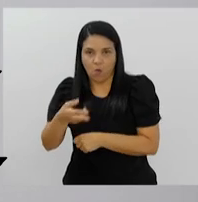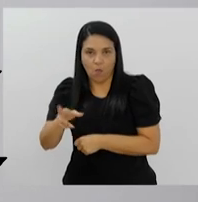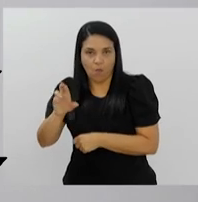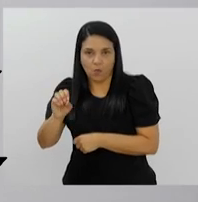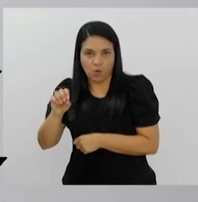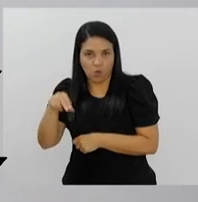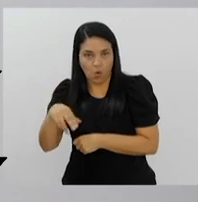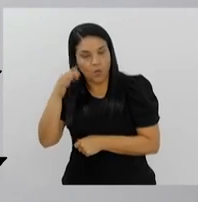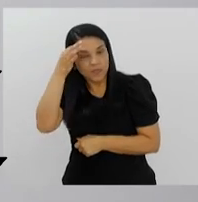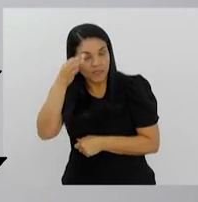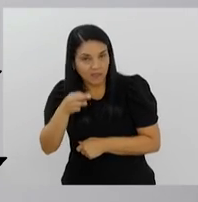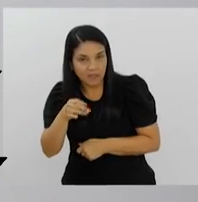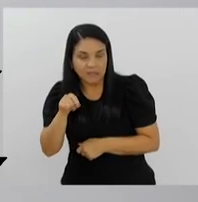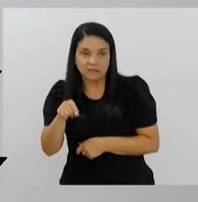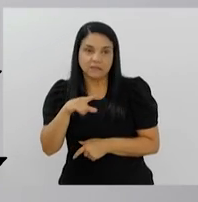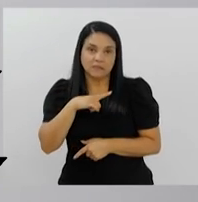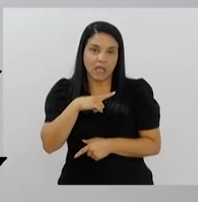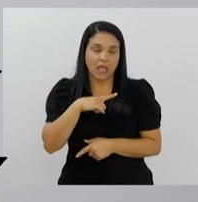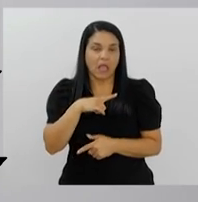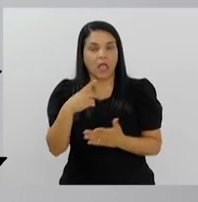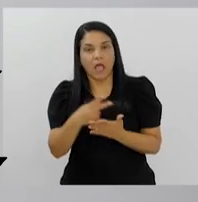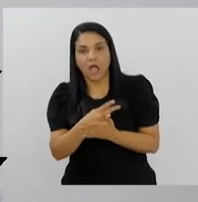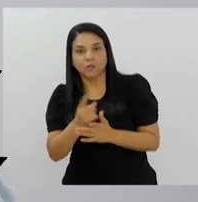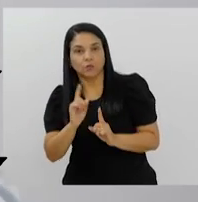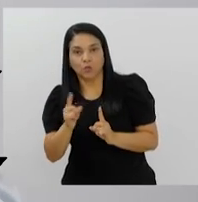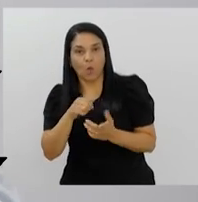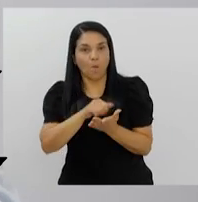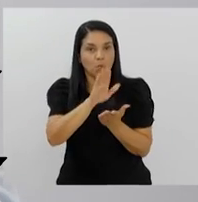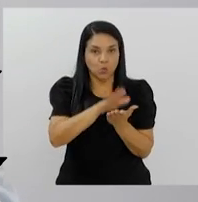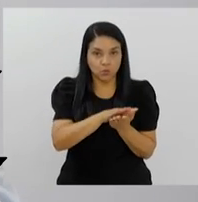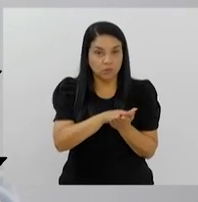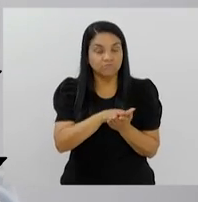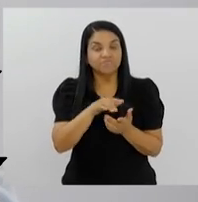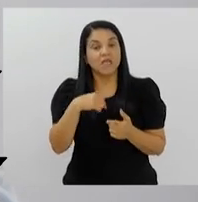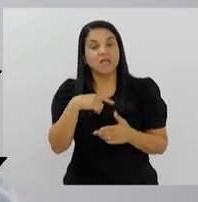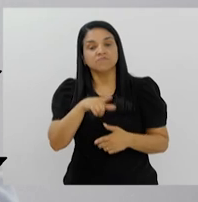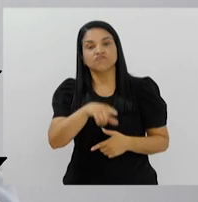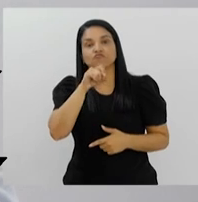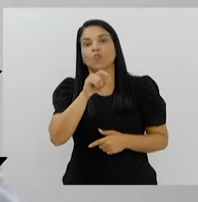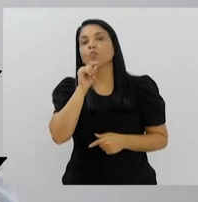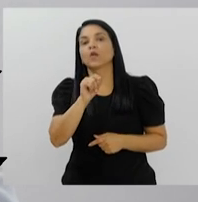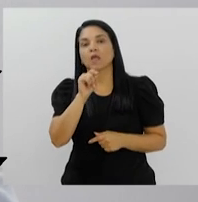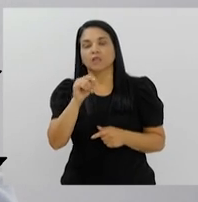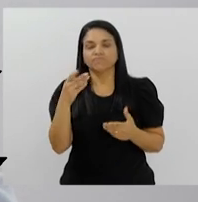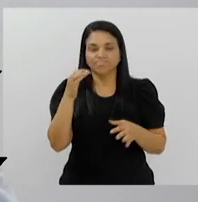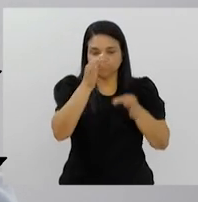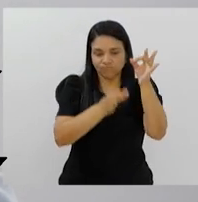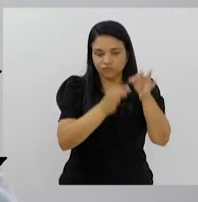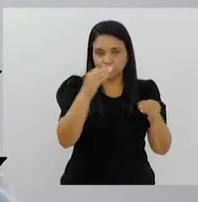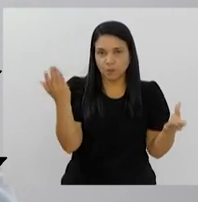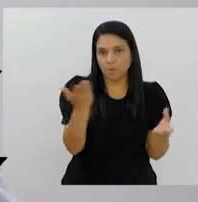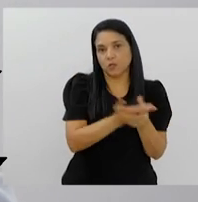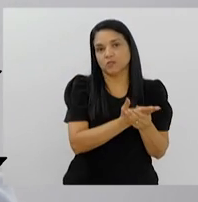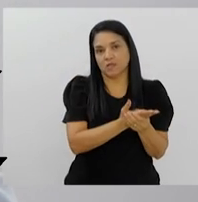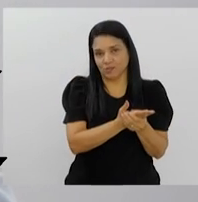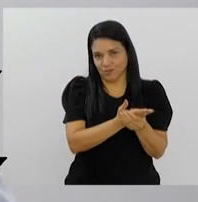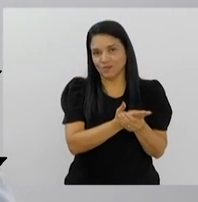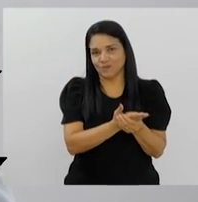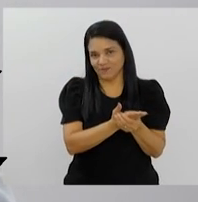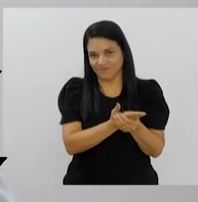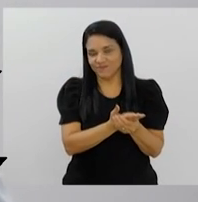violação ou não ou aplicar uma multa ou não ele prefere ingressar na justiça com uma